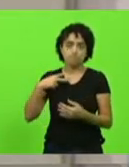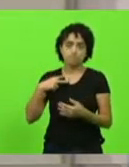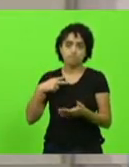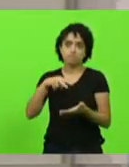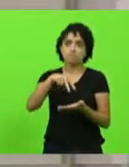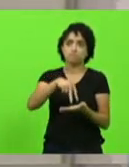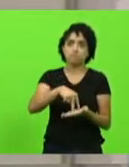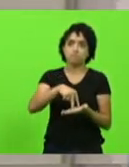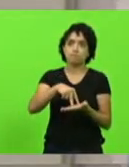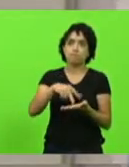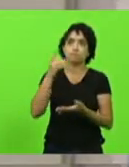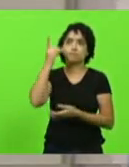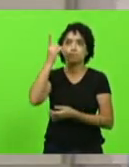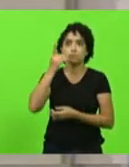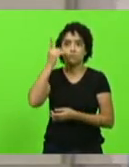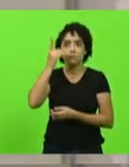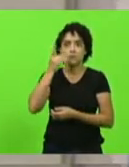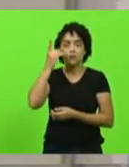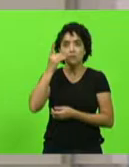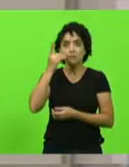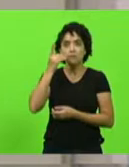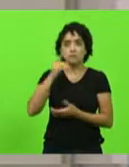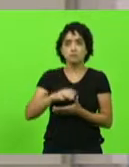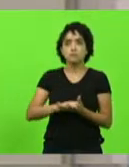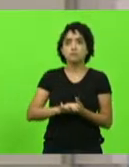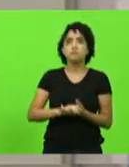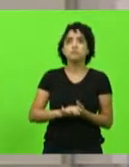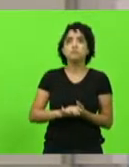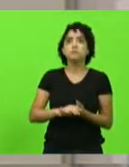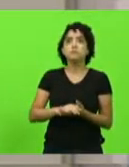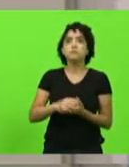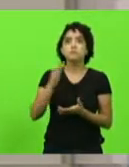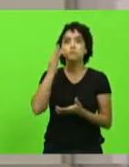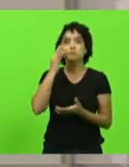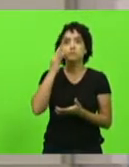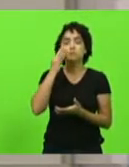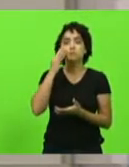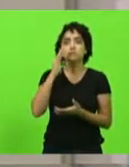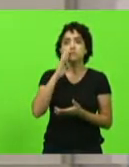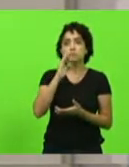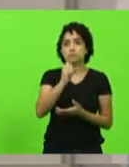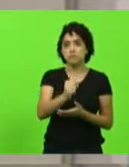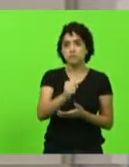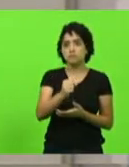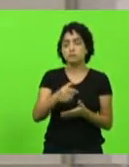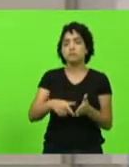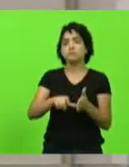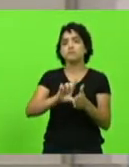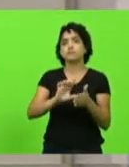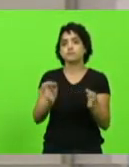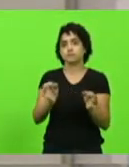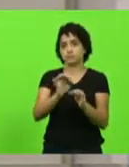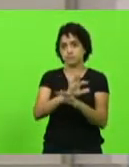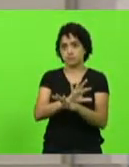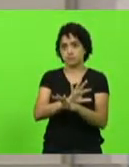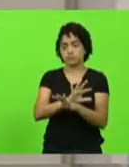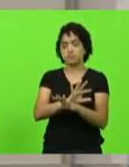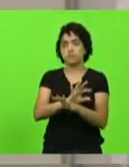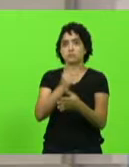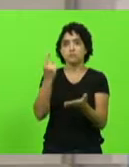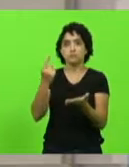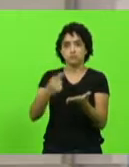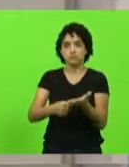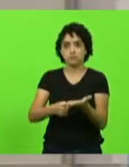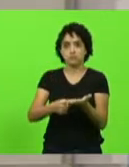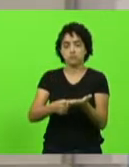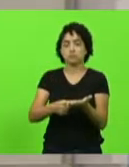palavra os senhores deputados Fernando Krelin e Bruno Souza. Nada mais havendo a tratar e antes de encerrar a sessão, o senhor presidente convocou